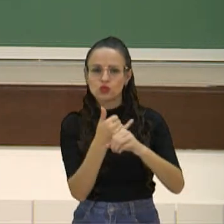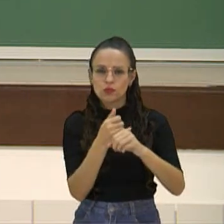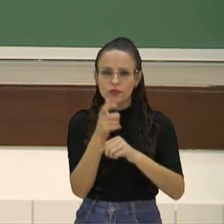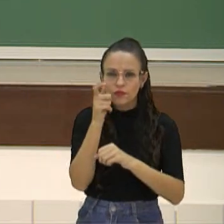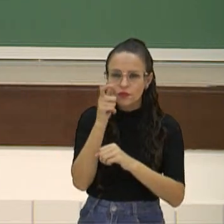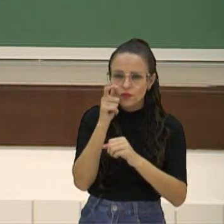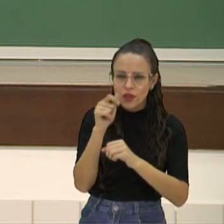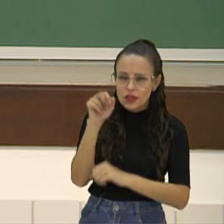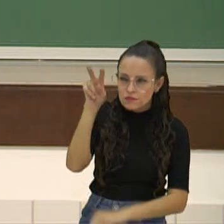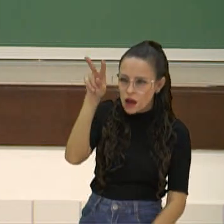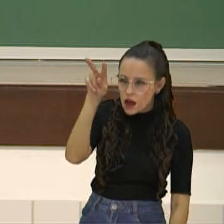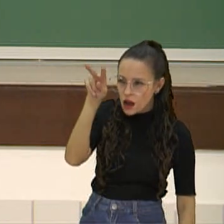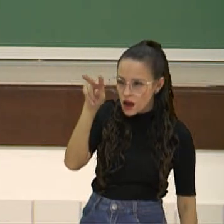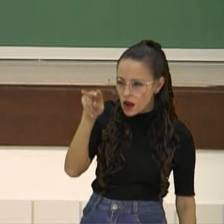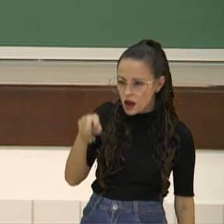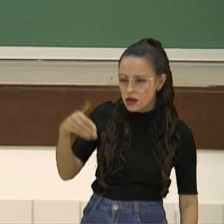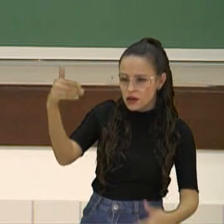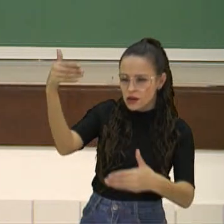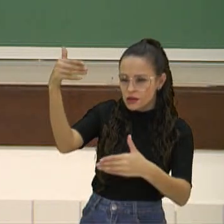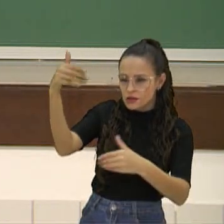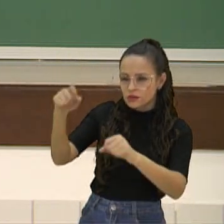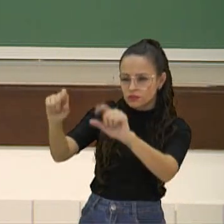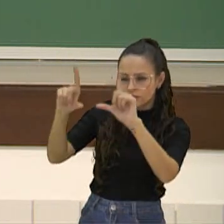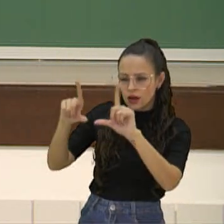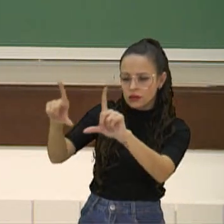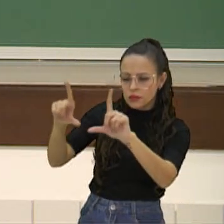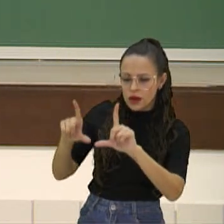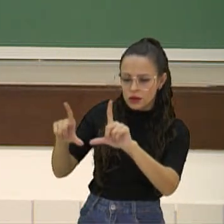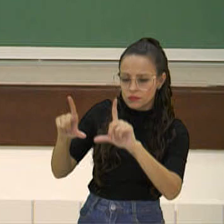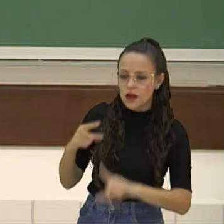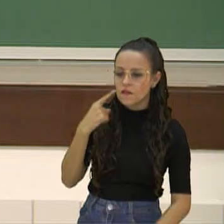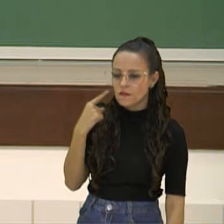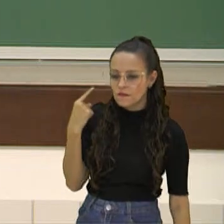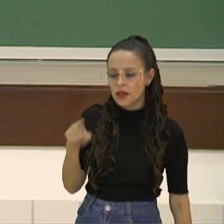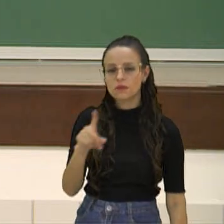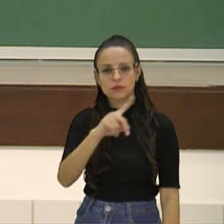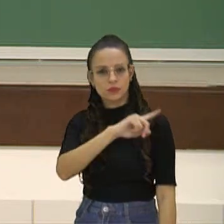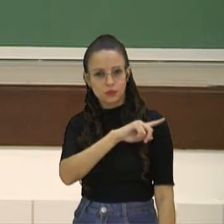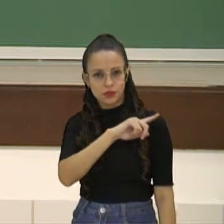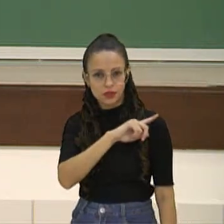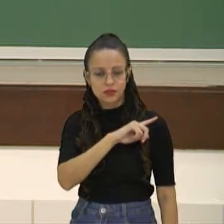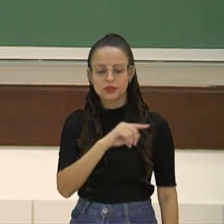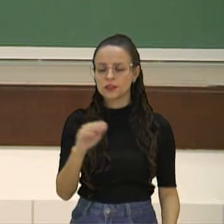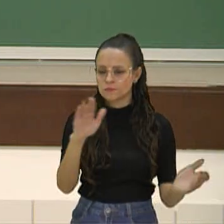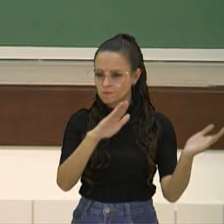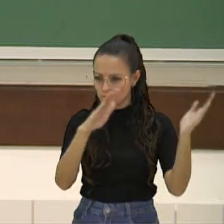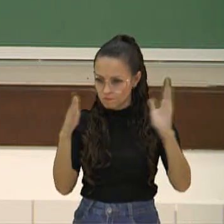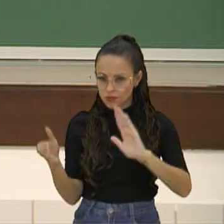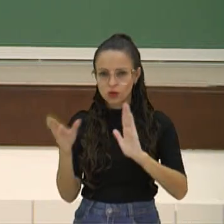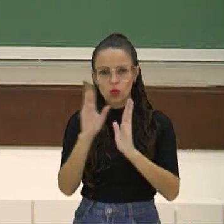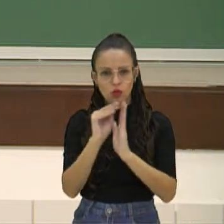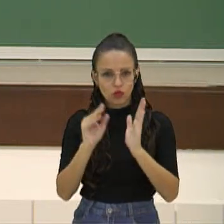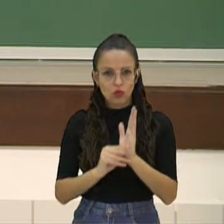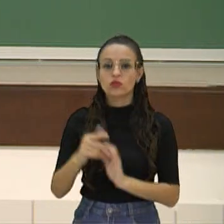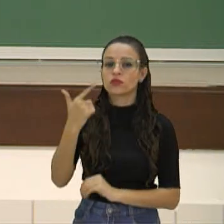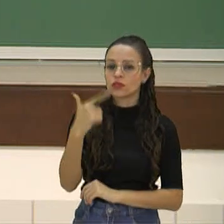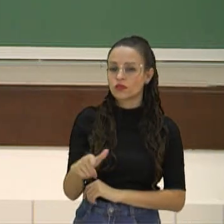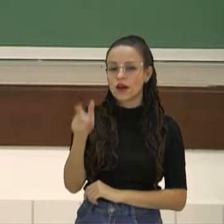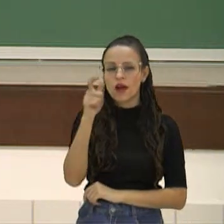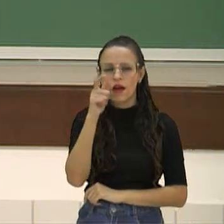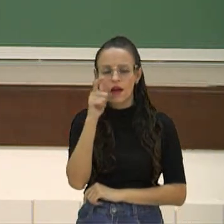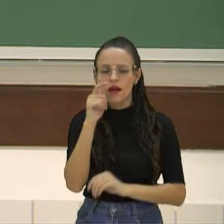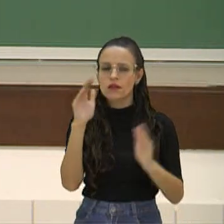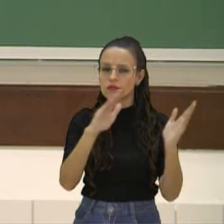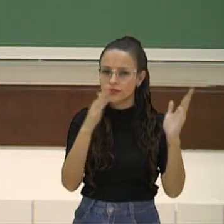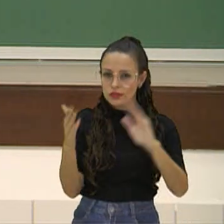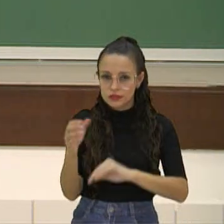na playlist de Biologia de primeiro ano, primeira série, e você vai rever o conteúdo, caso você precise mais um reforço, acesse